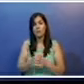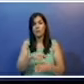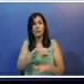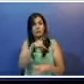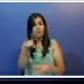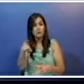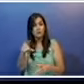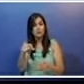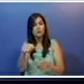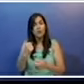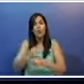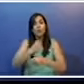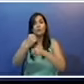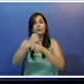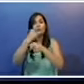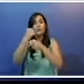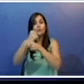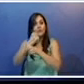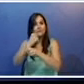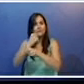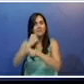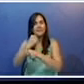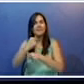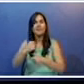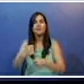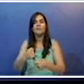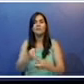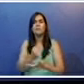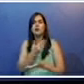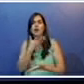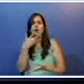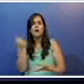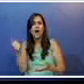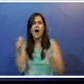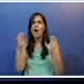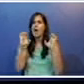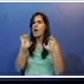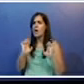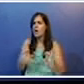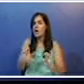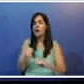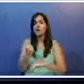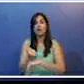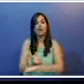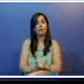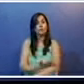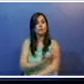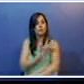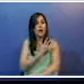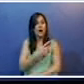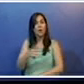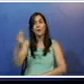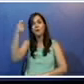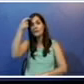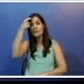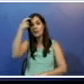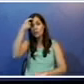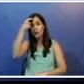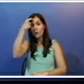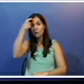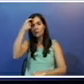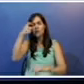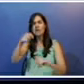fundamentos estabelecidos até agora. Fundamentos éticos, emocionais e intelectuais. Depois disso,